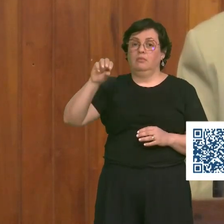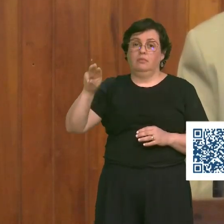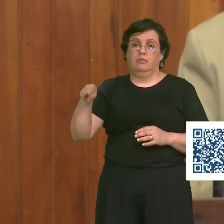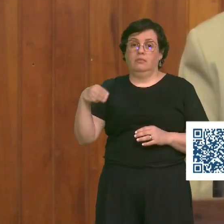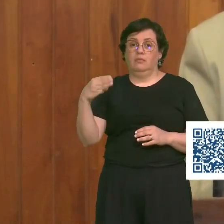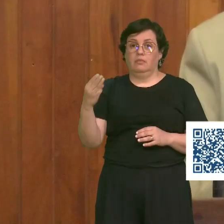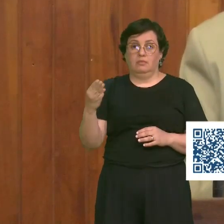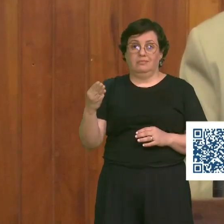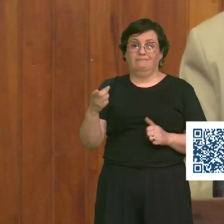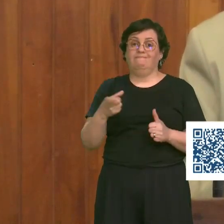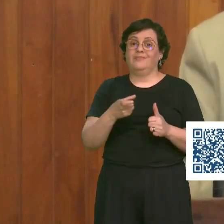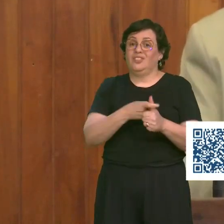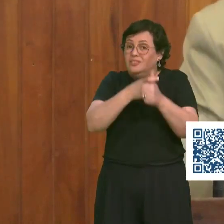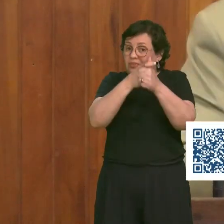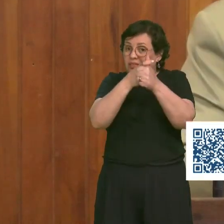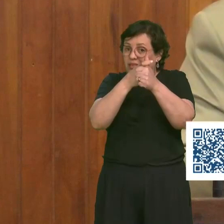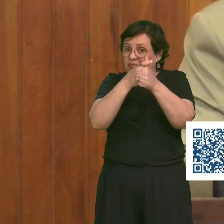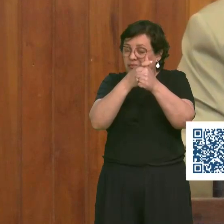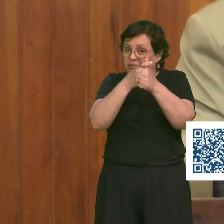milhões